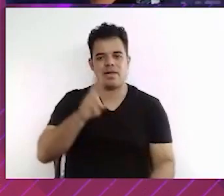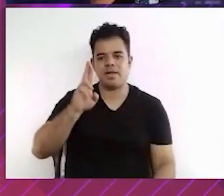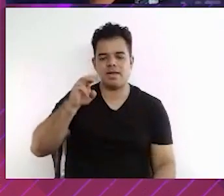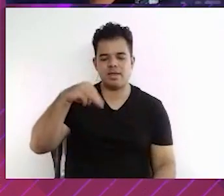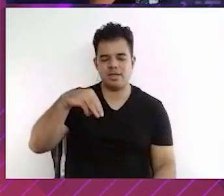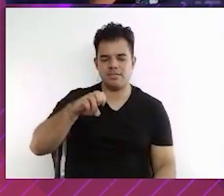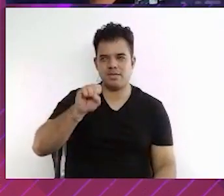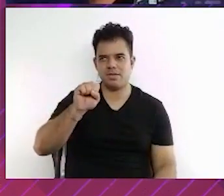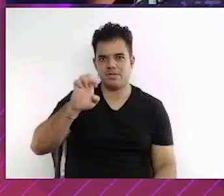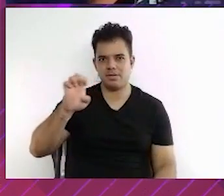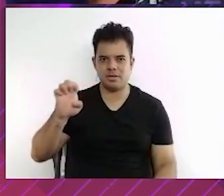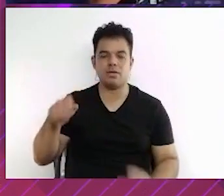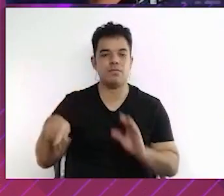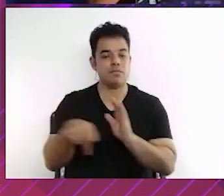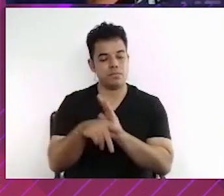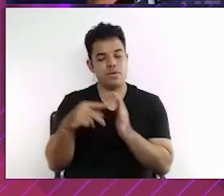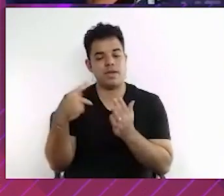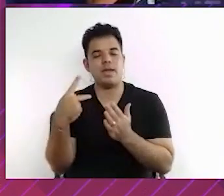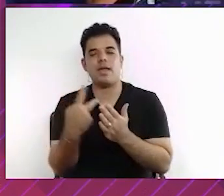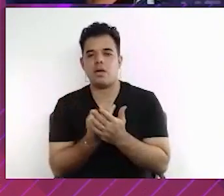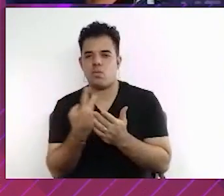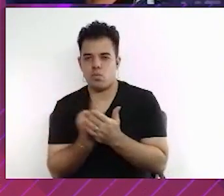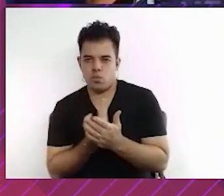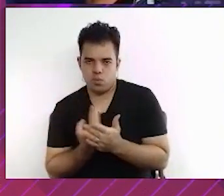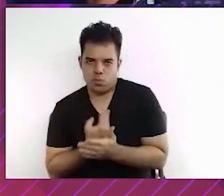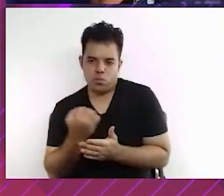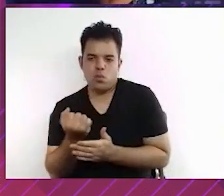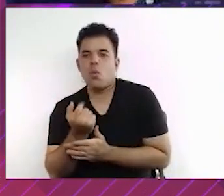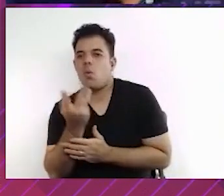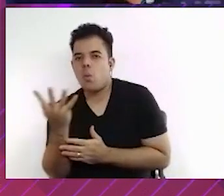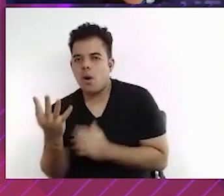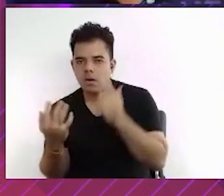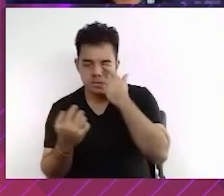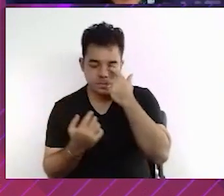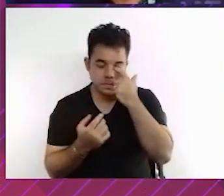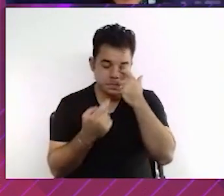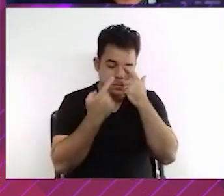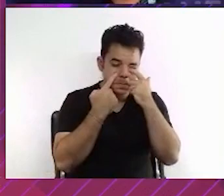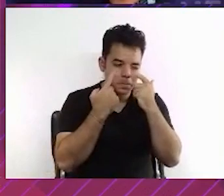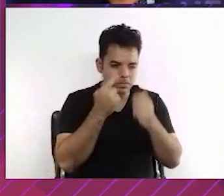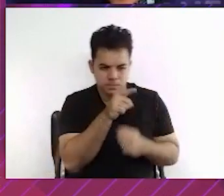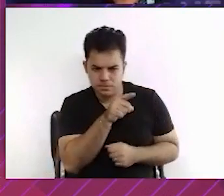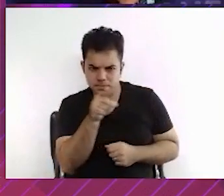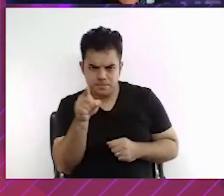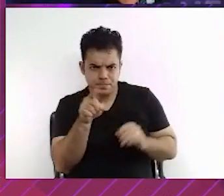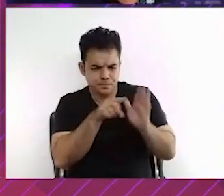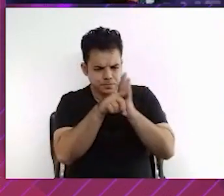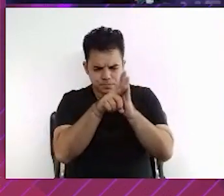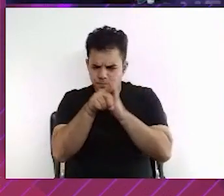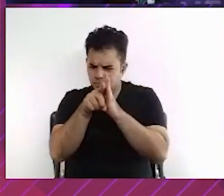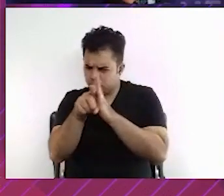o erro quadrático médio. E aí, como vocês podem ver nos Boxplots, os